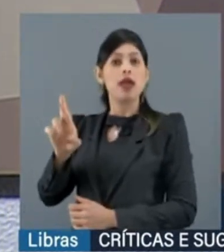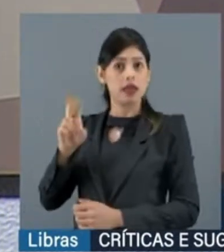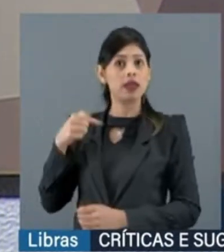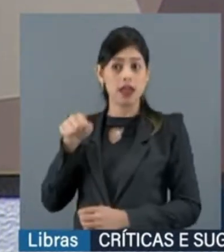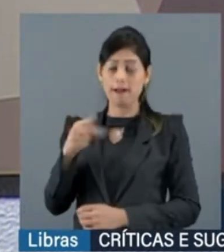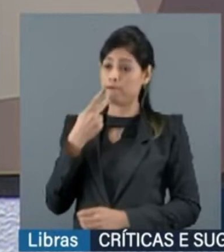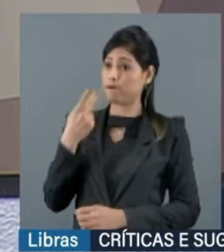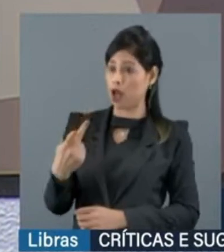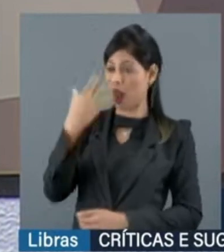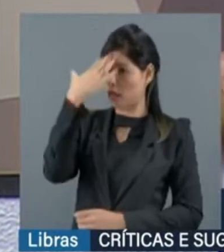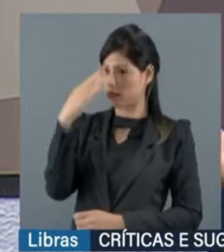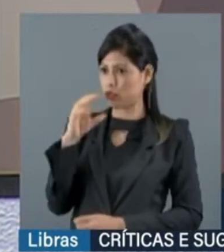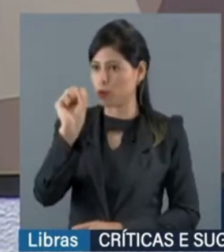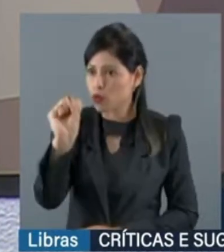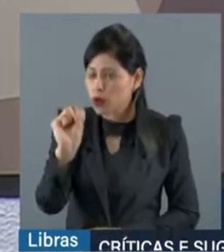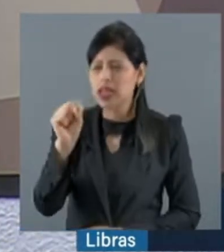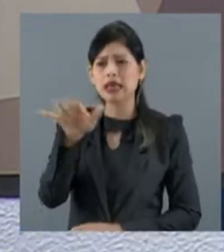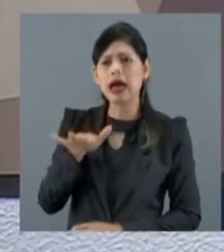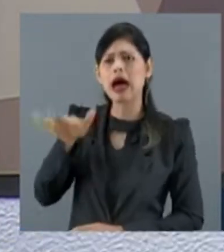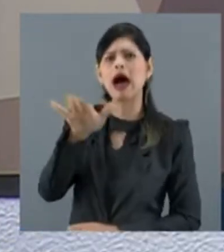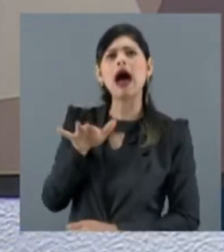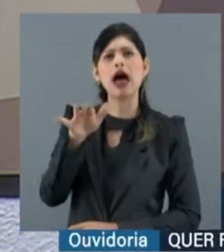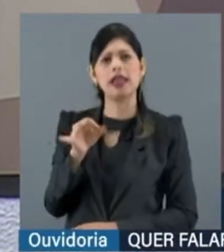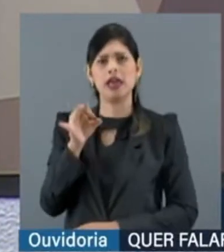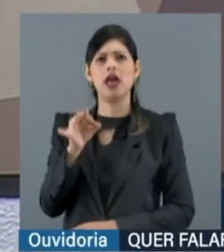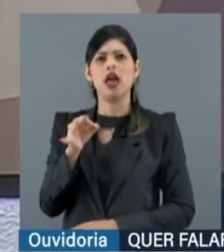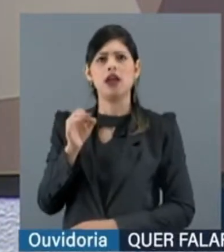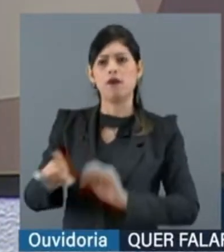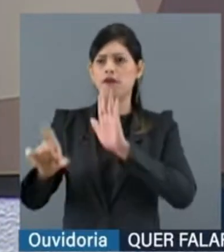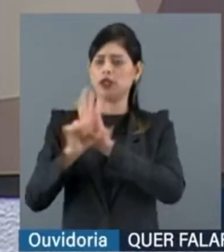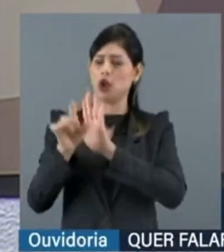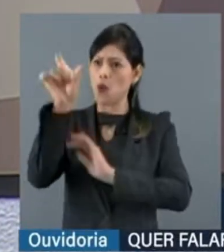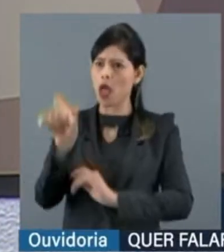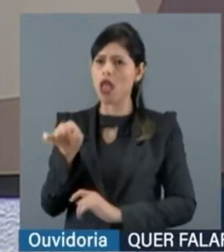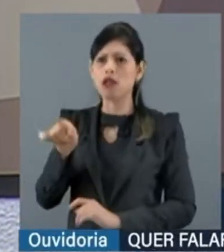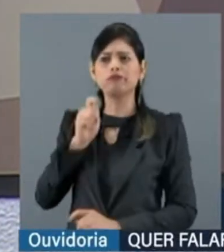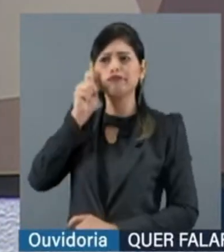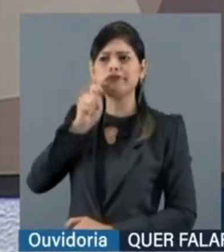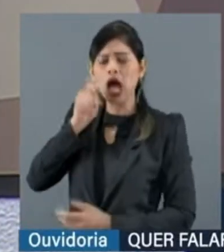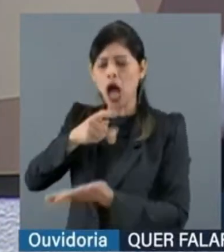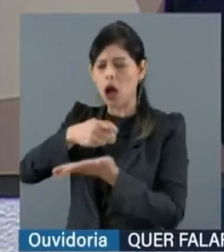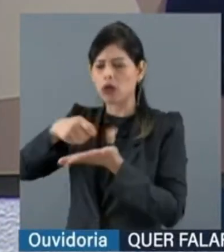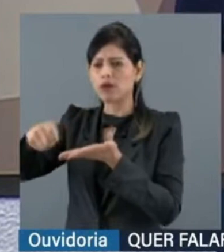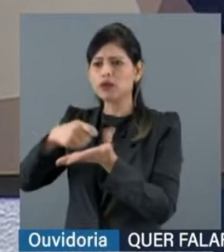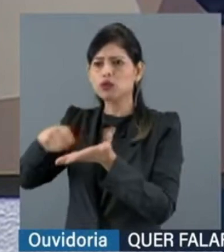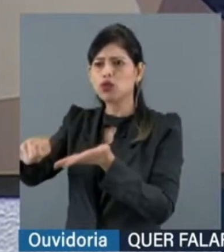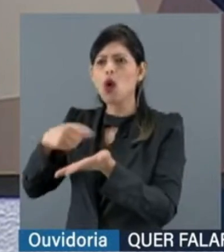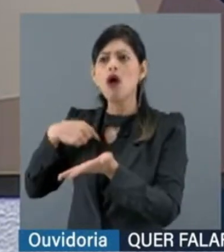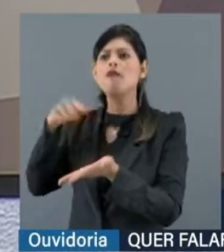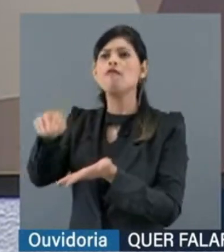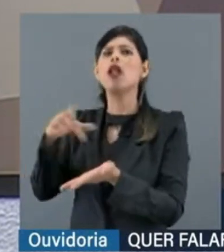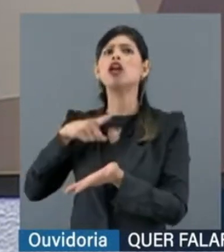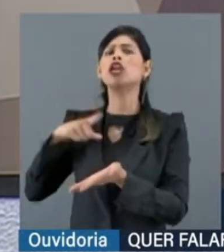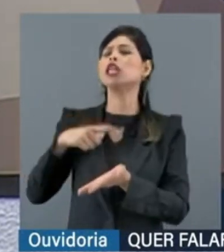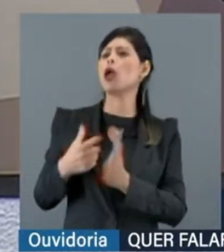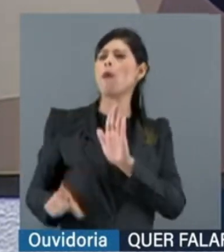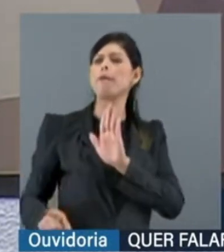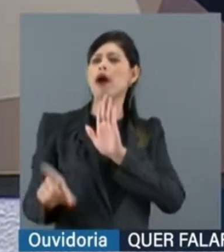pública. Todos sabemos os tipos ideais que Max Weber delineou, no sentido de que existe a